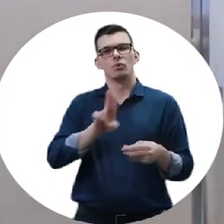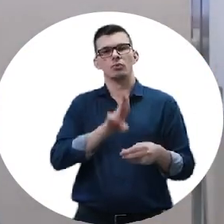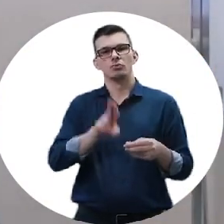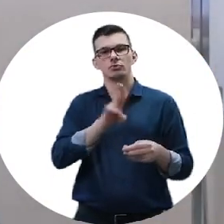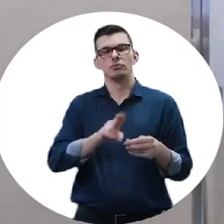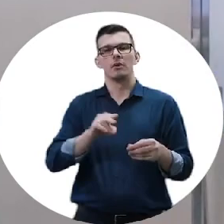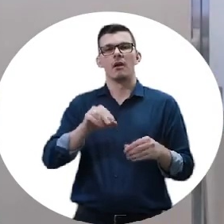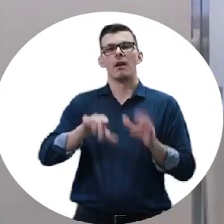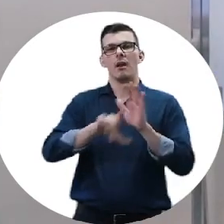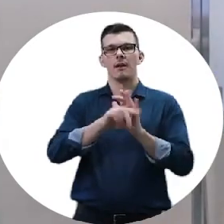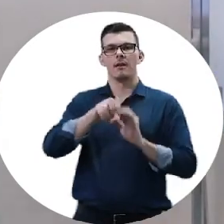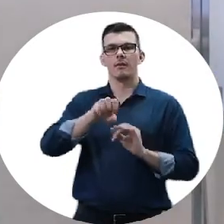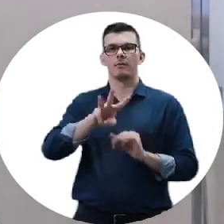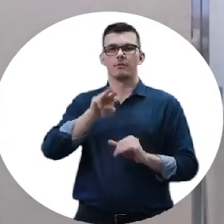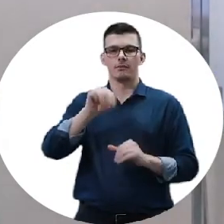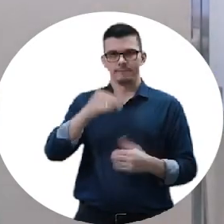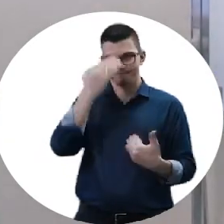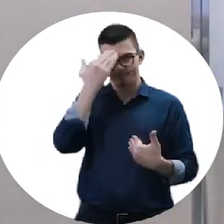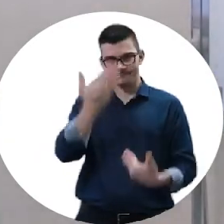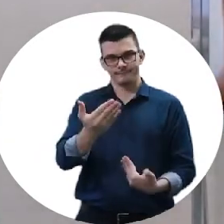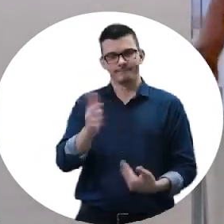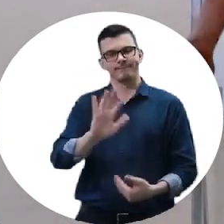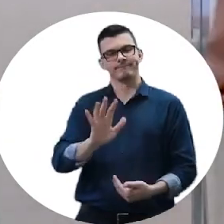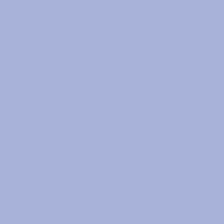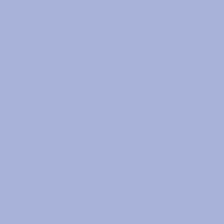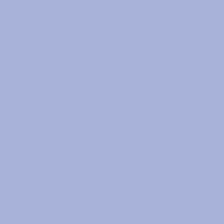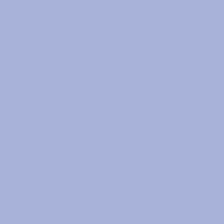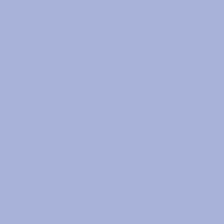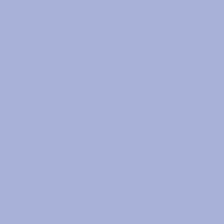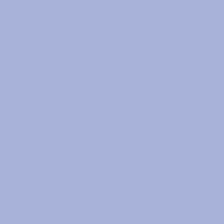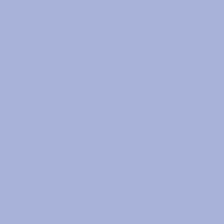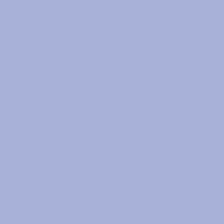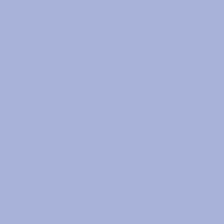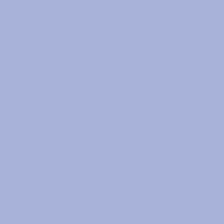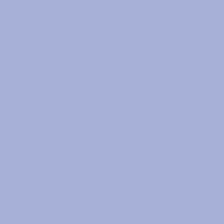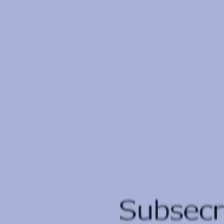parte das aplicações das leis de Newton. Muito obrigado e fique com Deus.